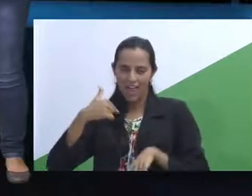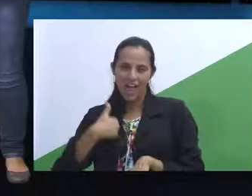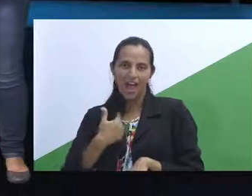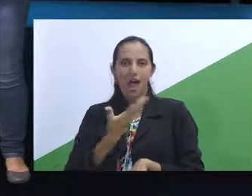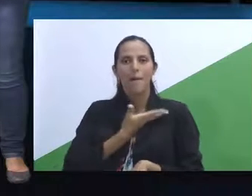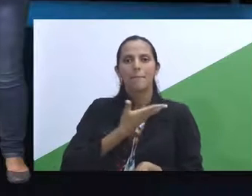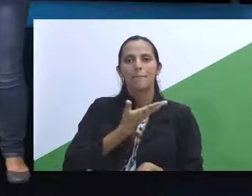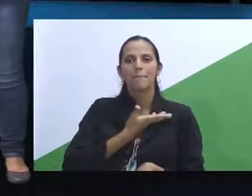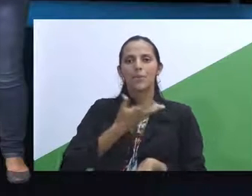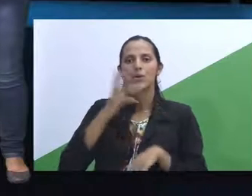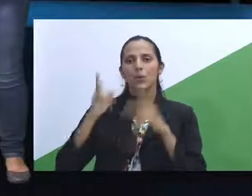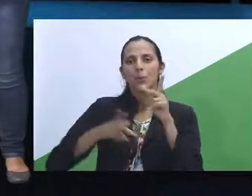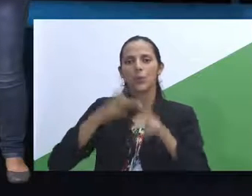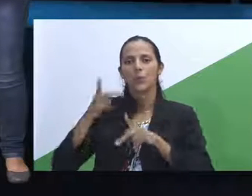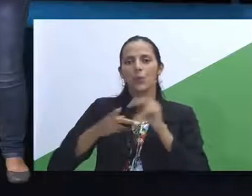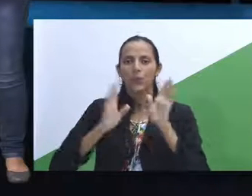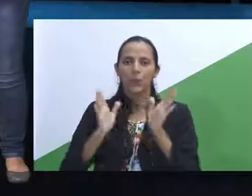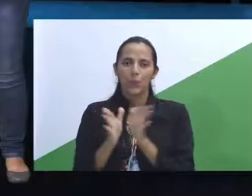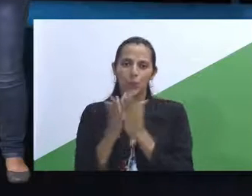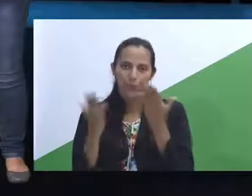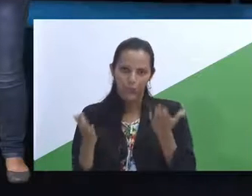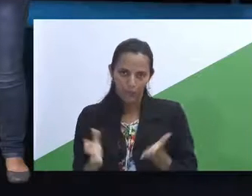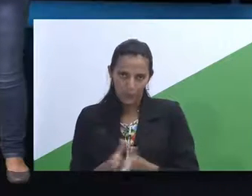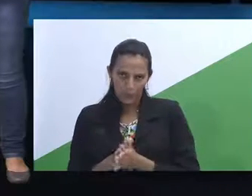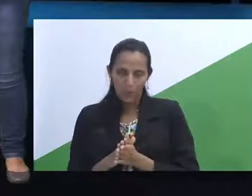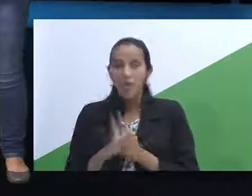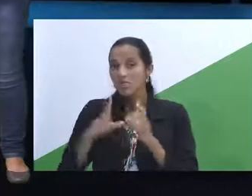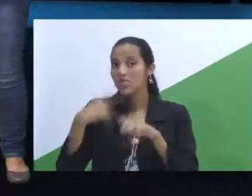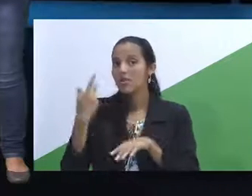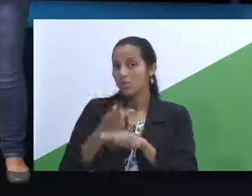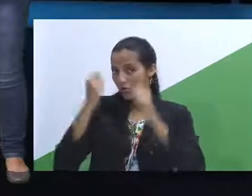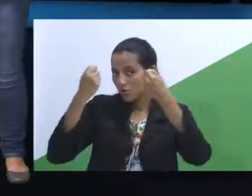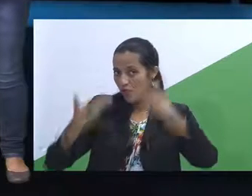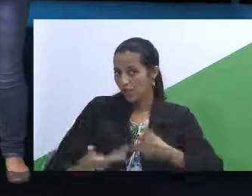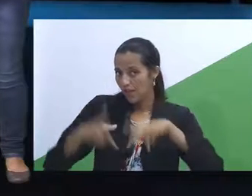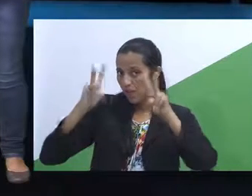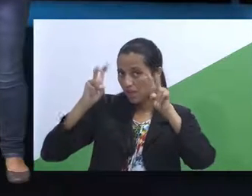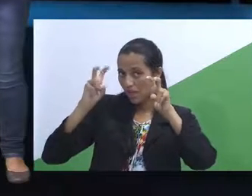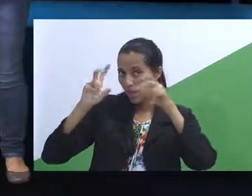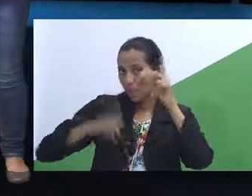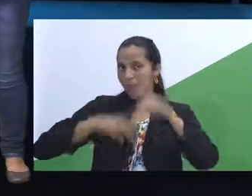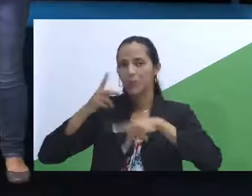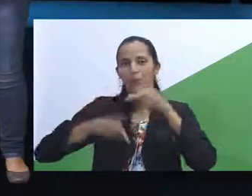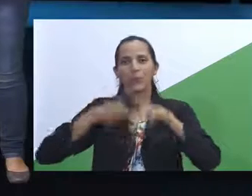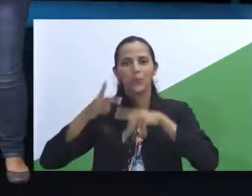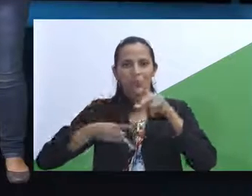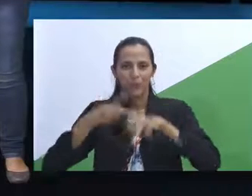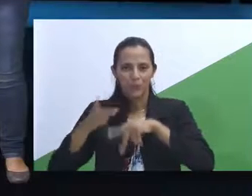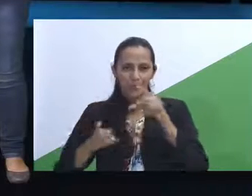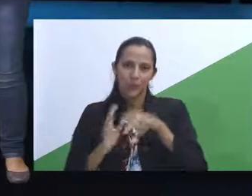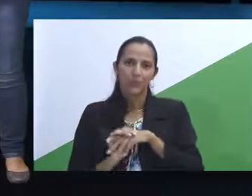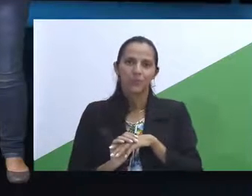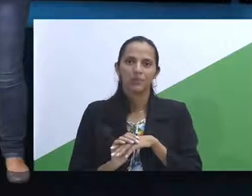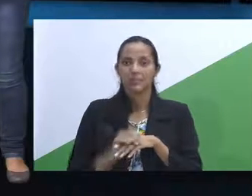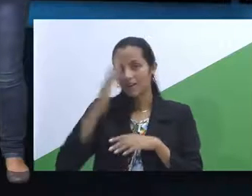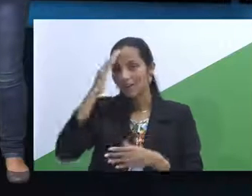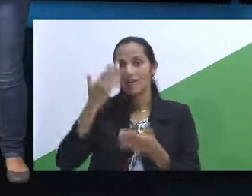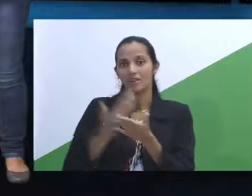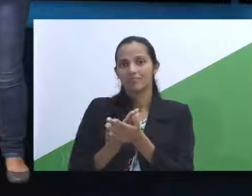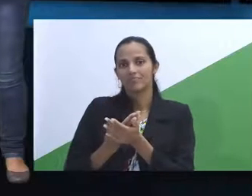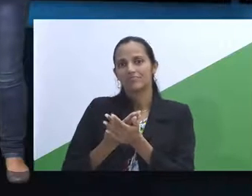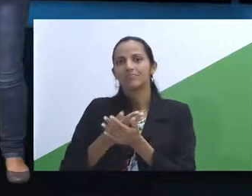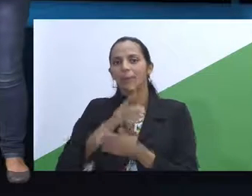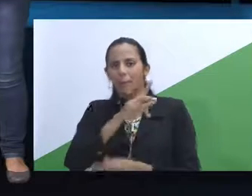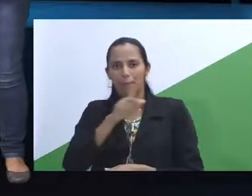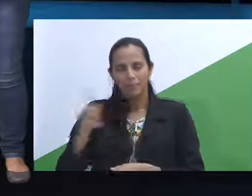para vocês, né, sobre o populismo, ou seja, as massas, elas vão acreditar, então, muito nesse presidente, né, como